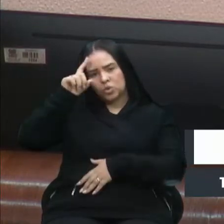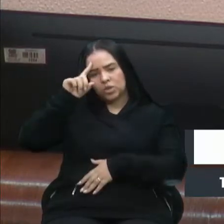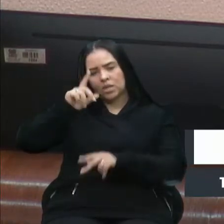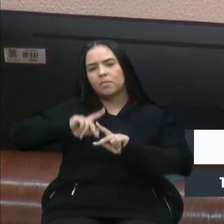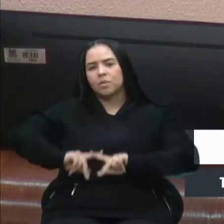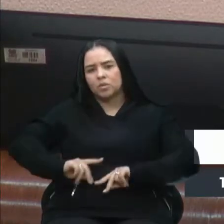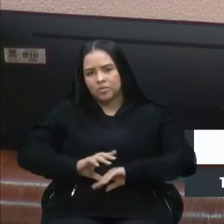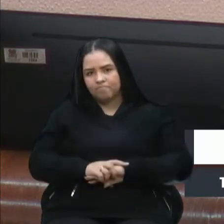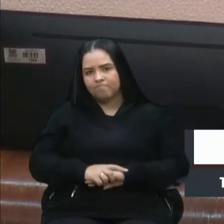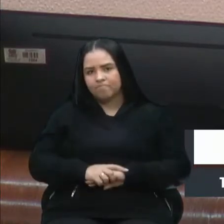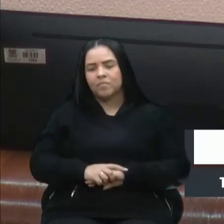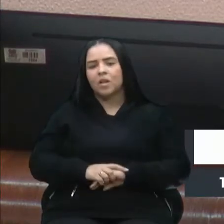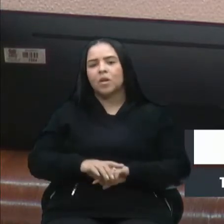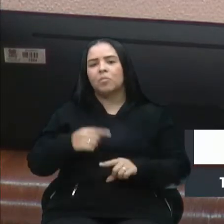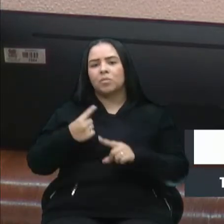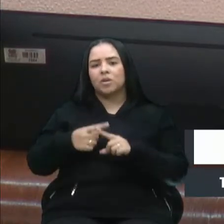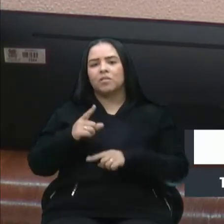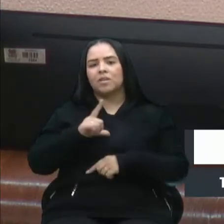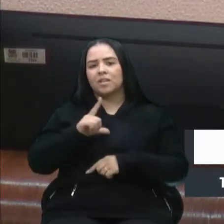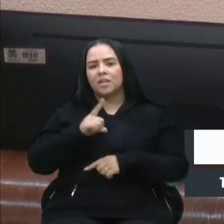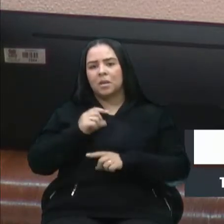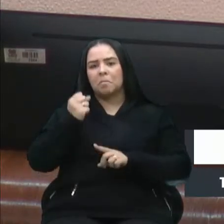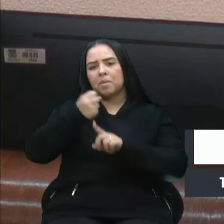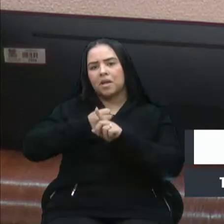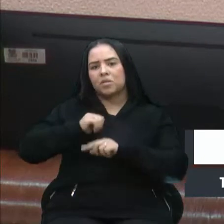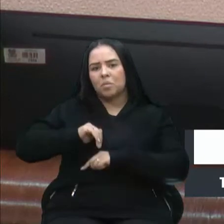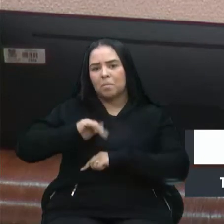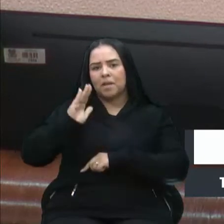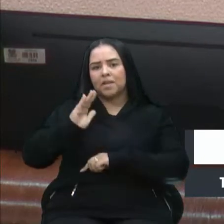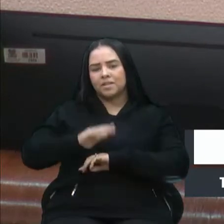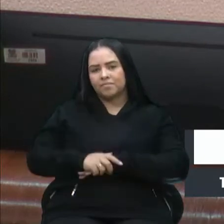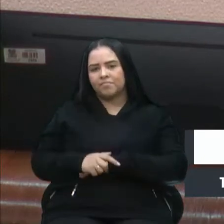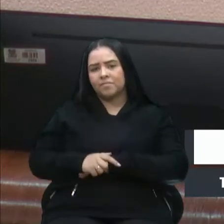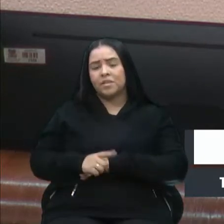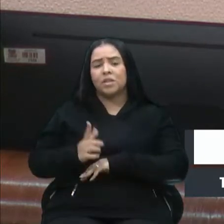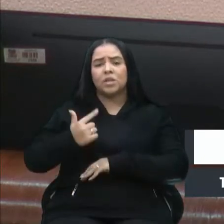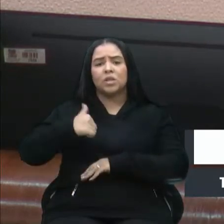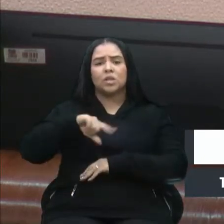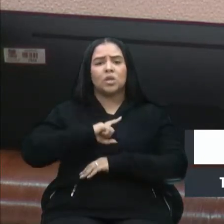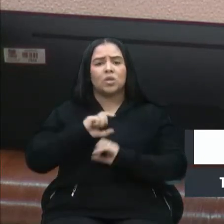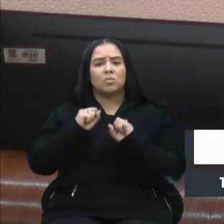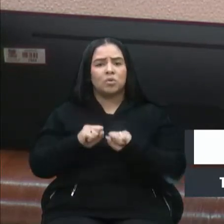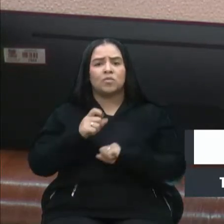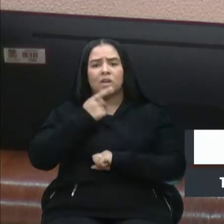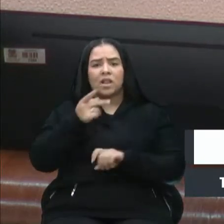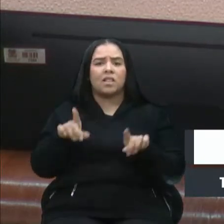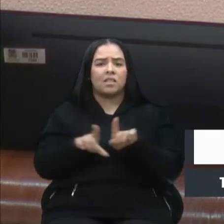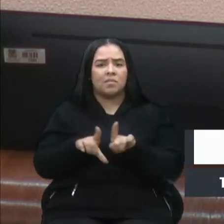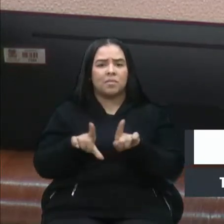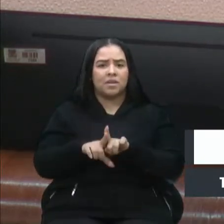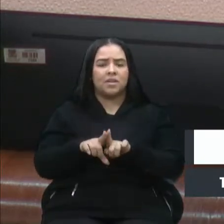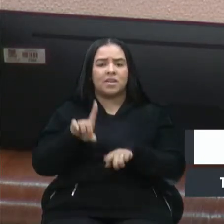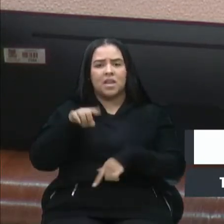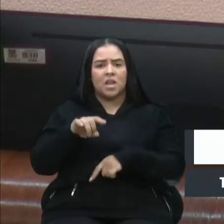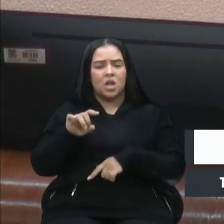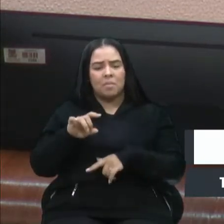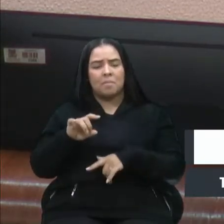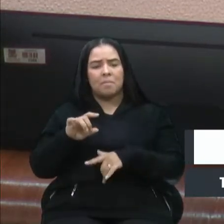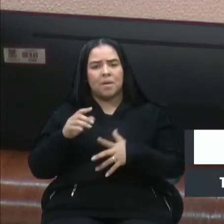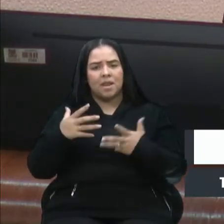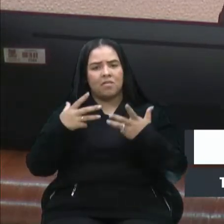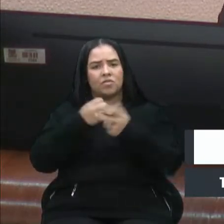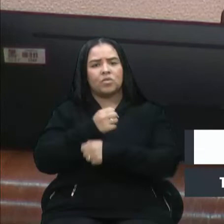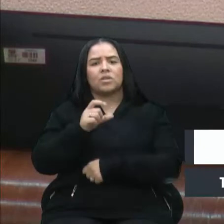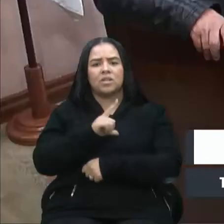porque vai impactar ainda mais e aqui a gente poderia ainda falar né Seria maravilhoso tão economista falando